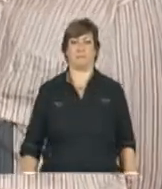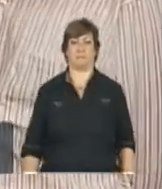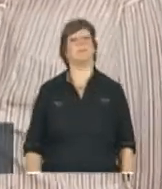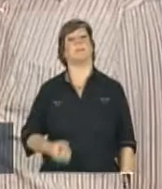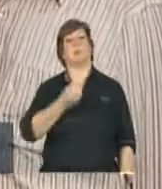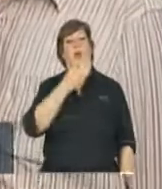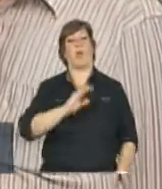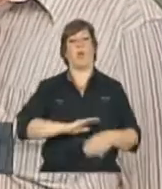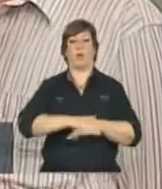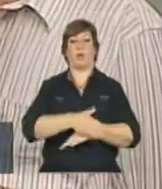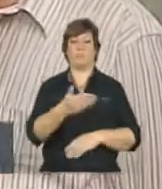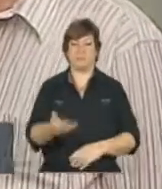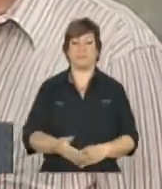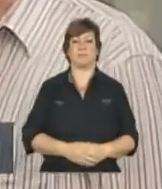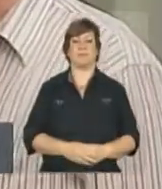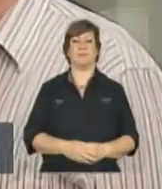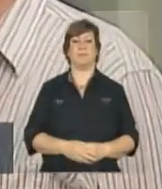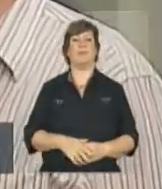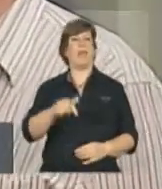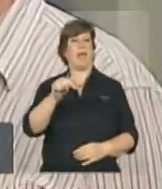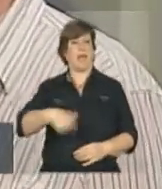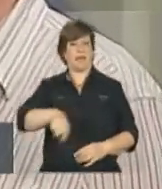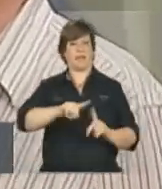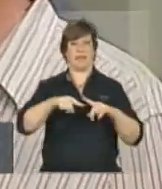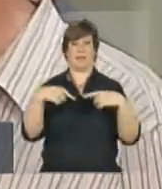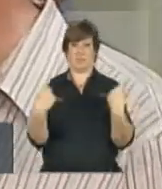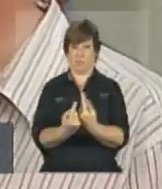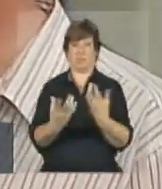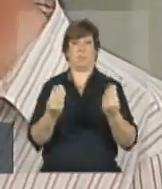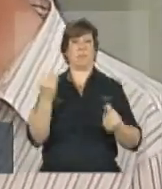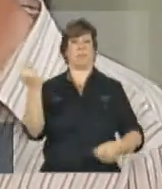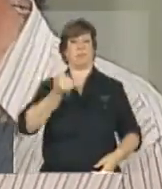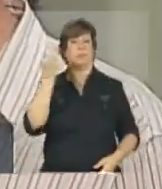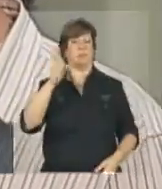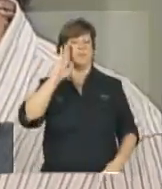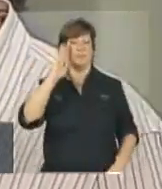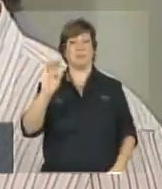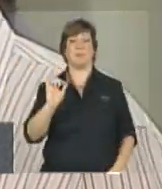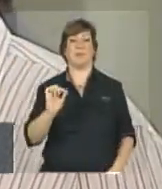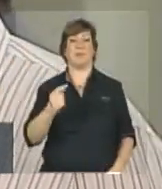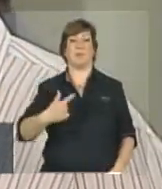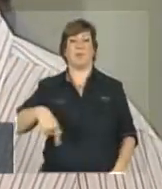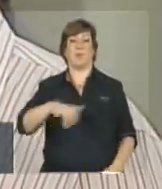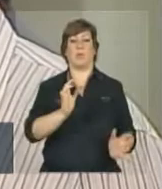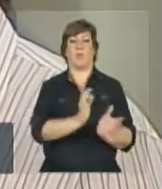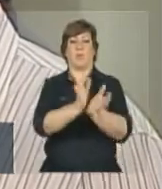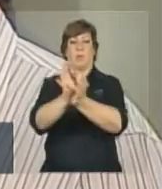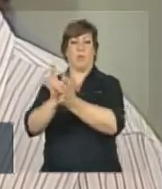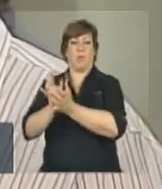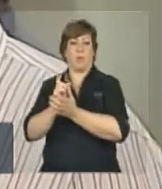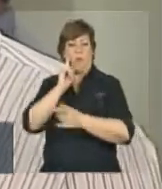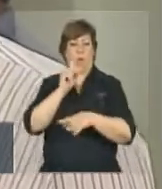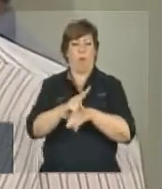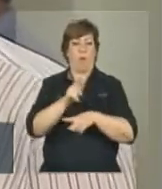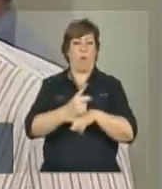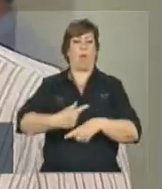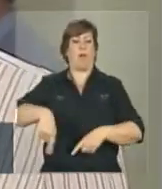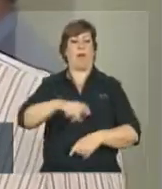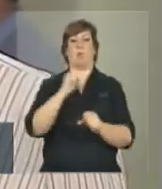Boa noite. Essas reuniões são fundamentais para que os órgãos que acompanham as